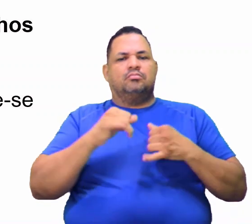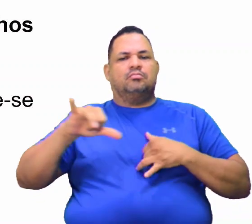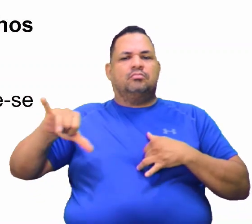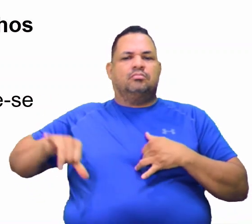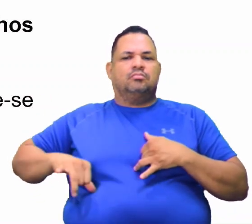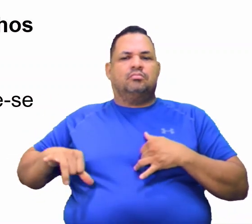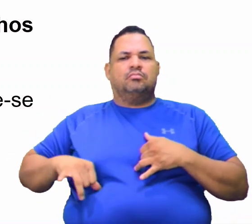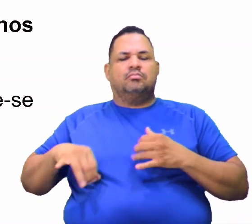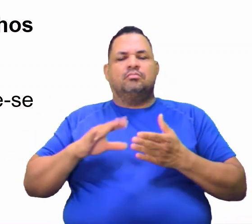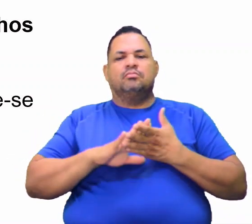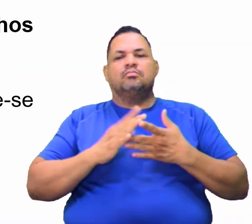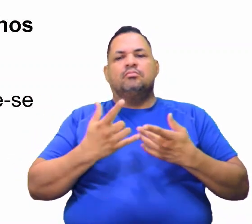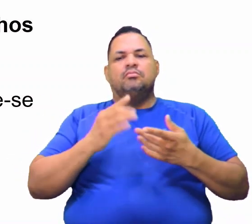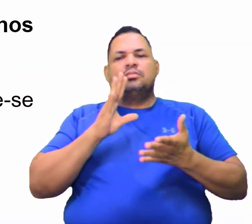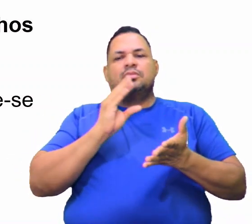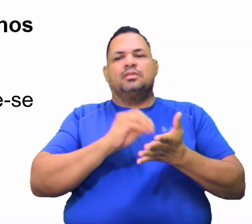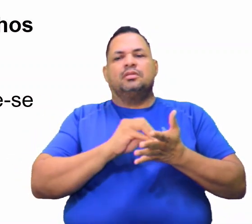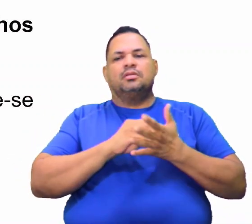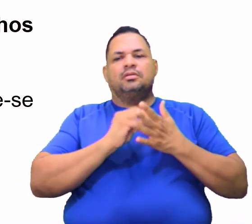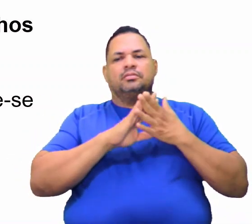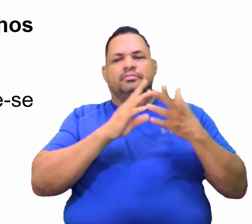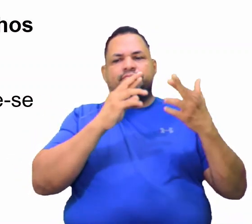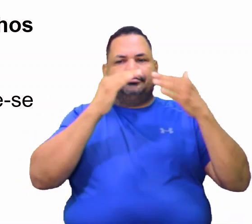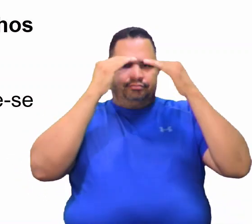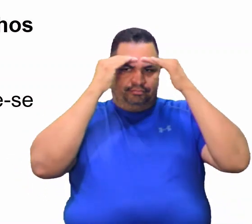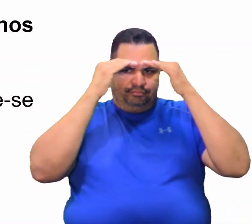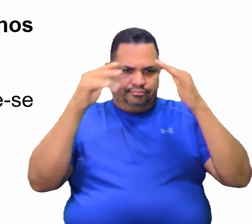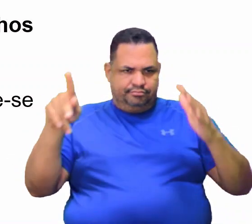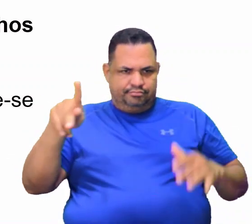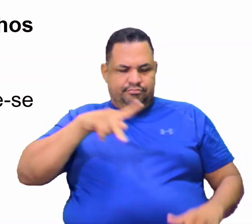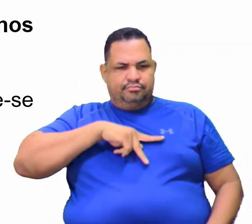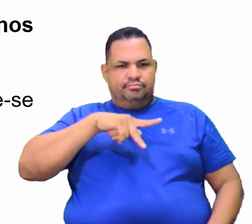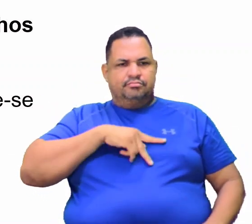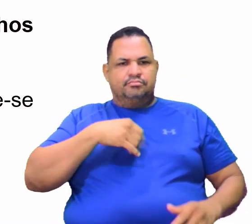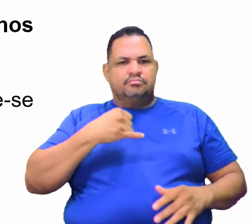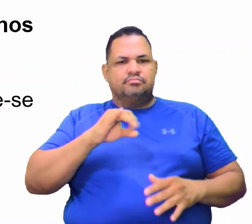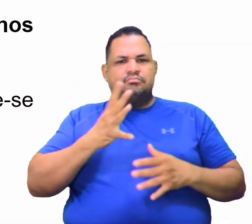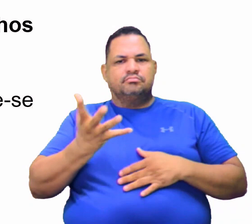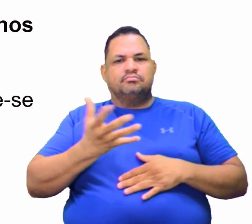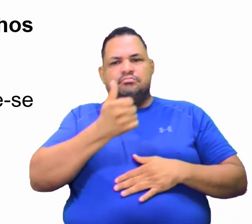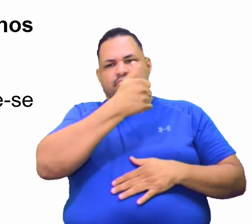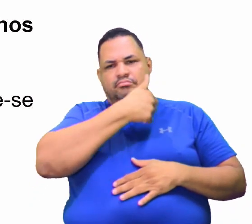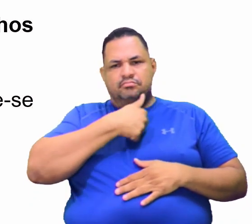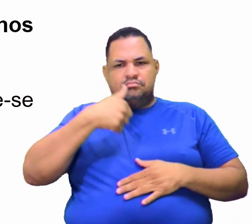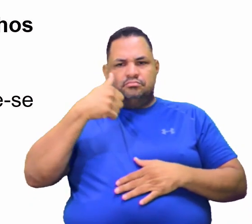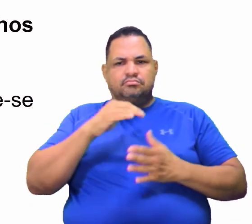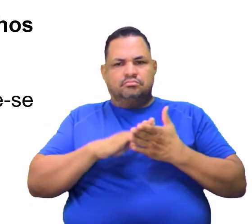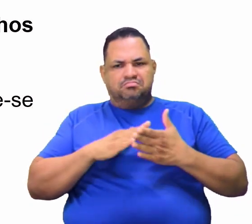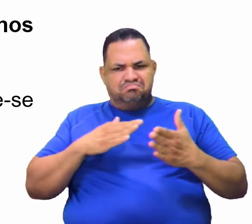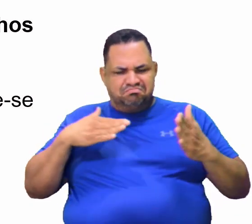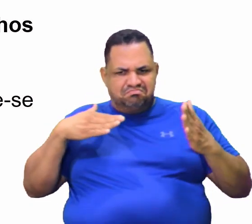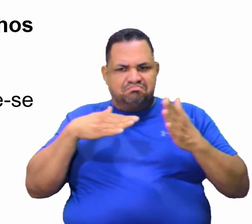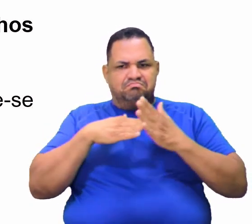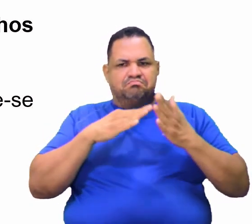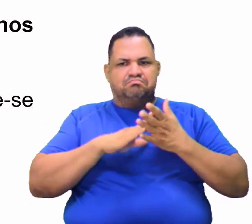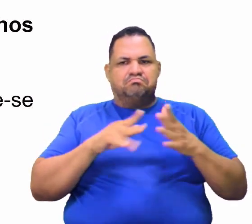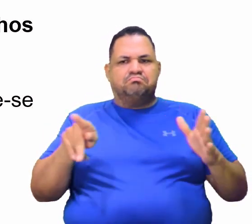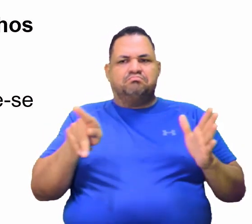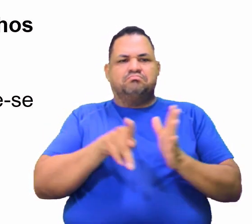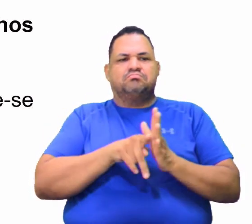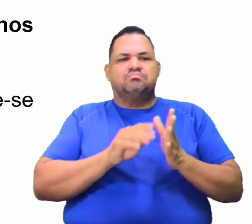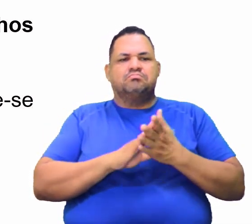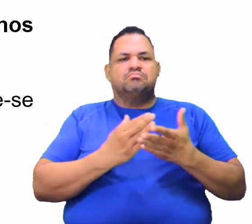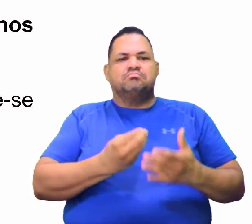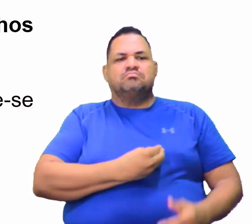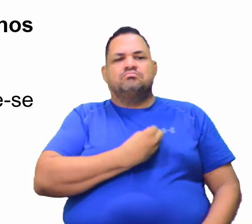muitos sofrimentos, menos a falta de respeito a si mesmo. Se você quer o melhor das pessoas, dê o máximo de si,